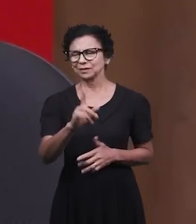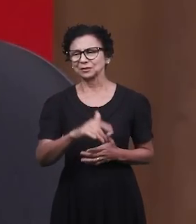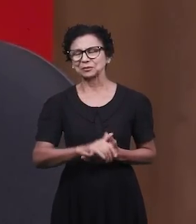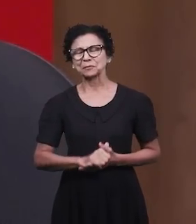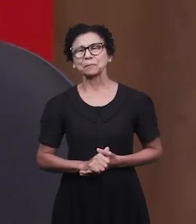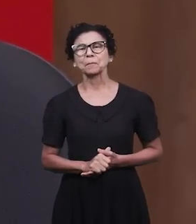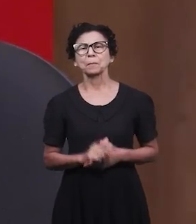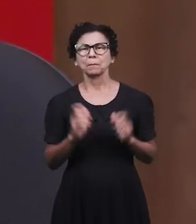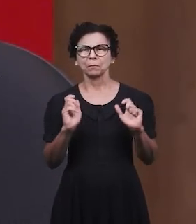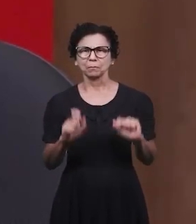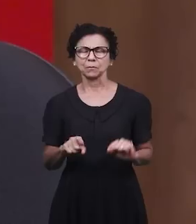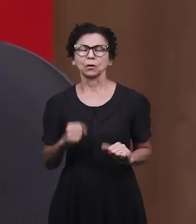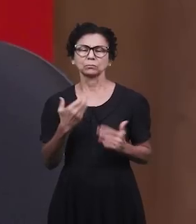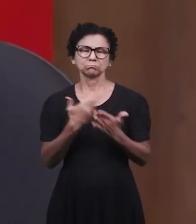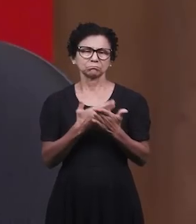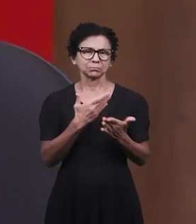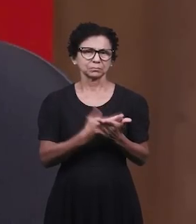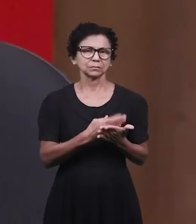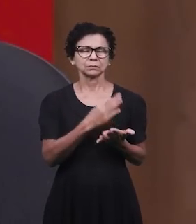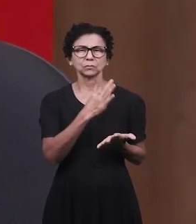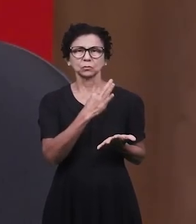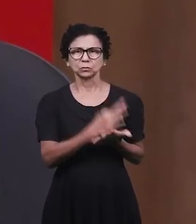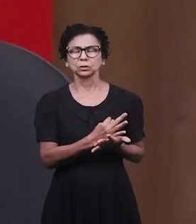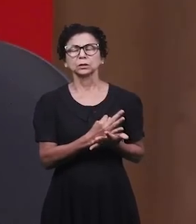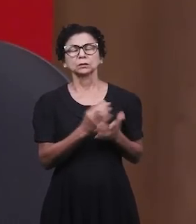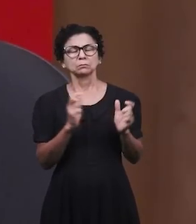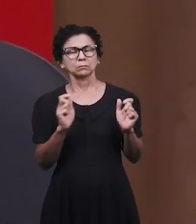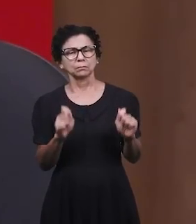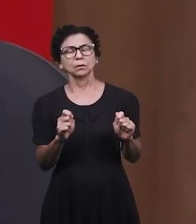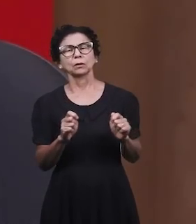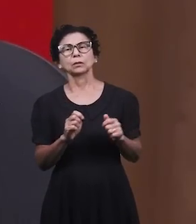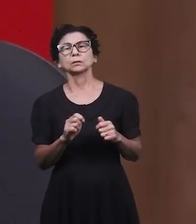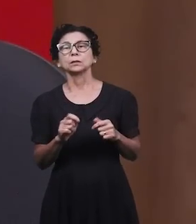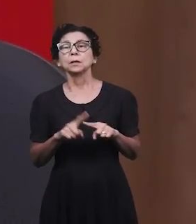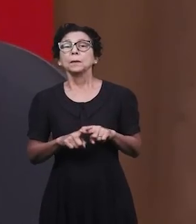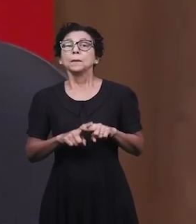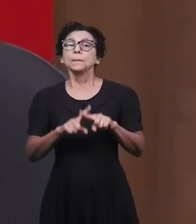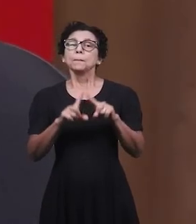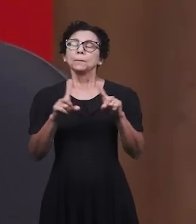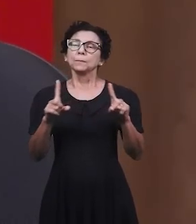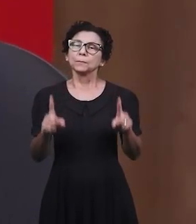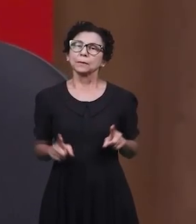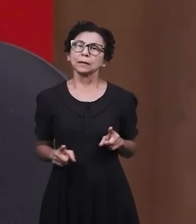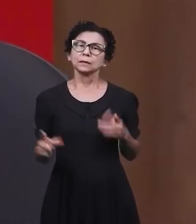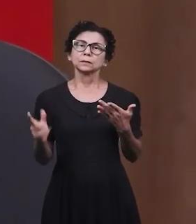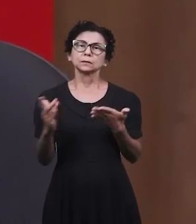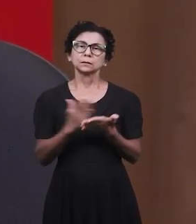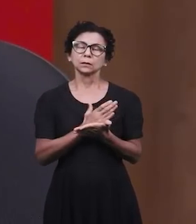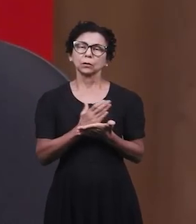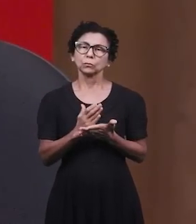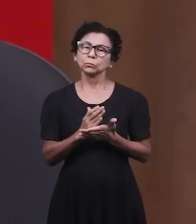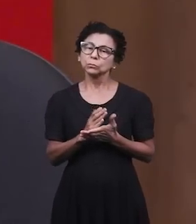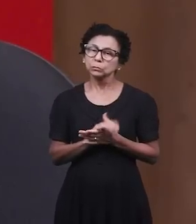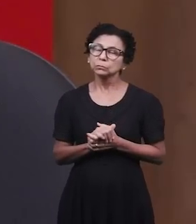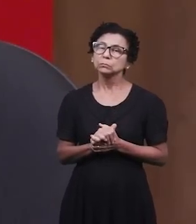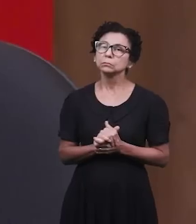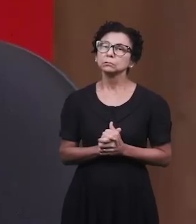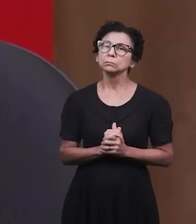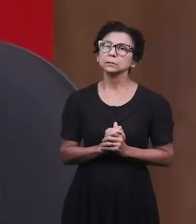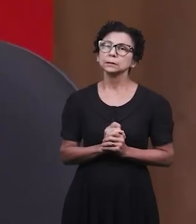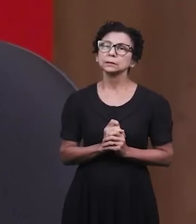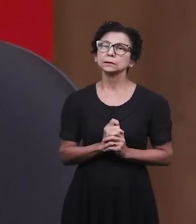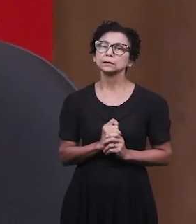observação a respeito dos irmãos que entram para isso, para que levam, né, vão